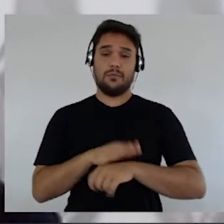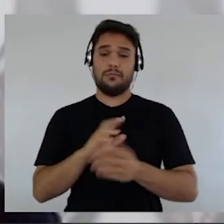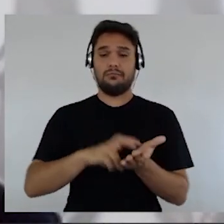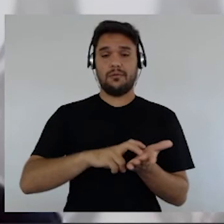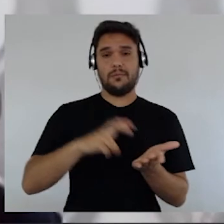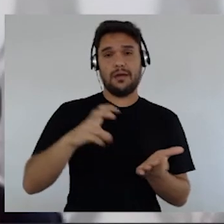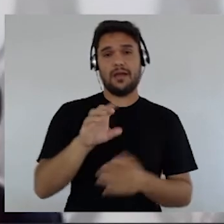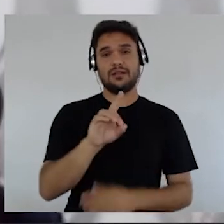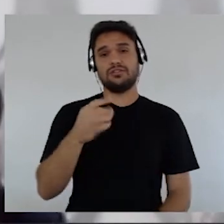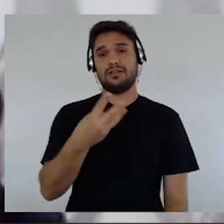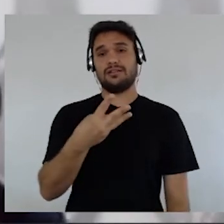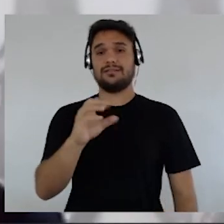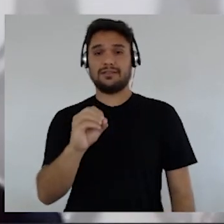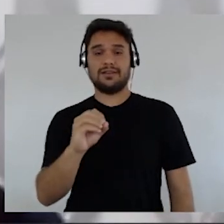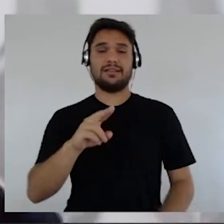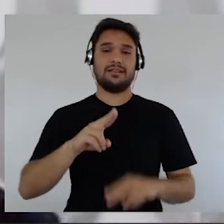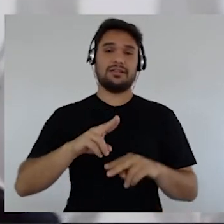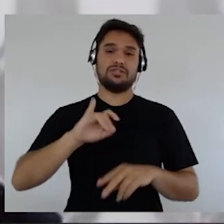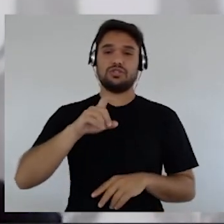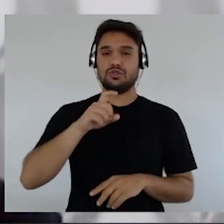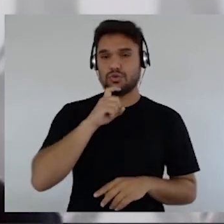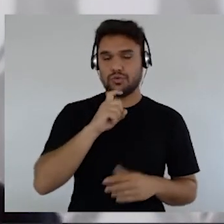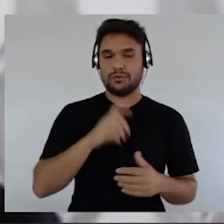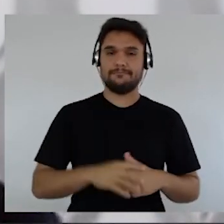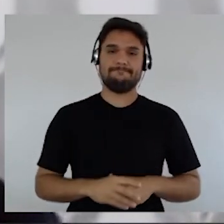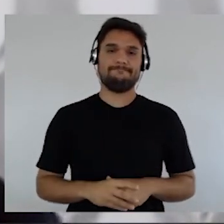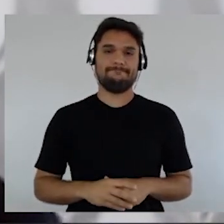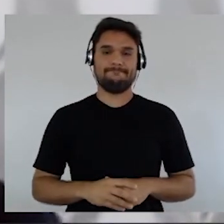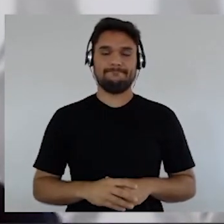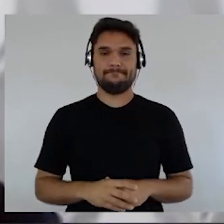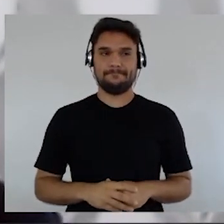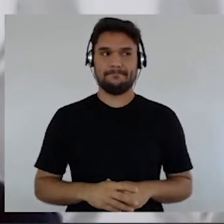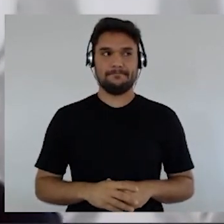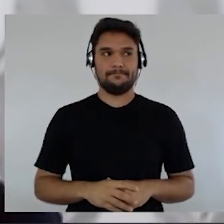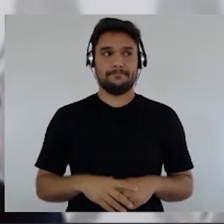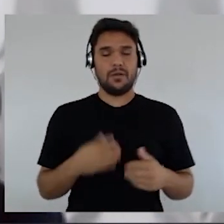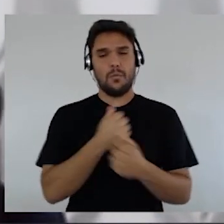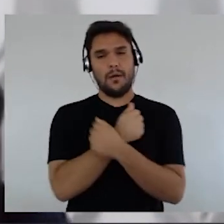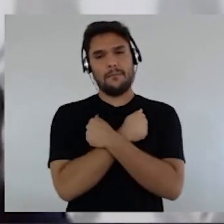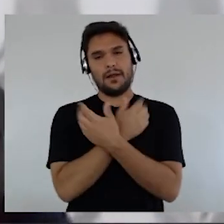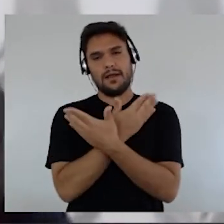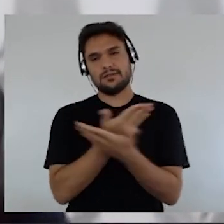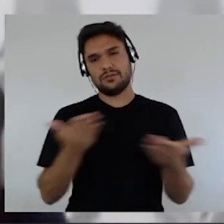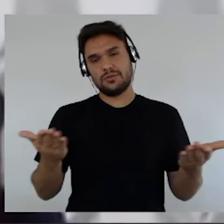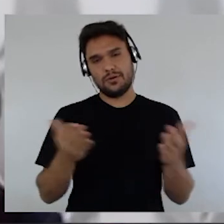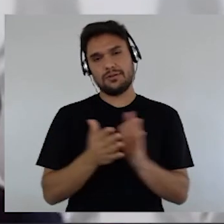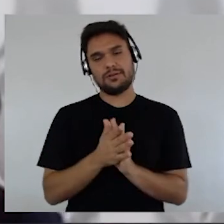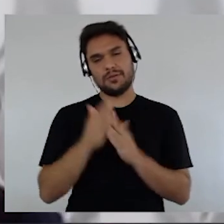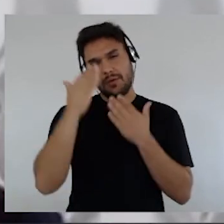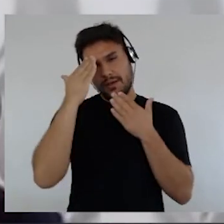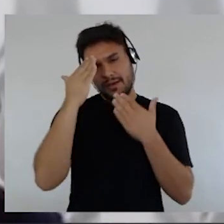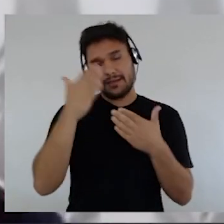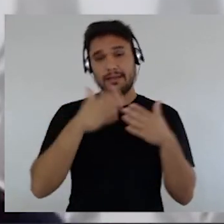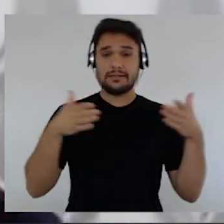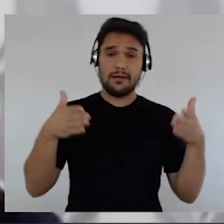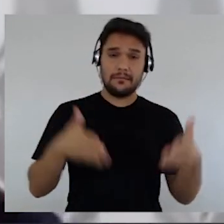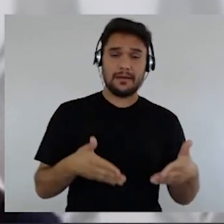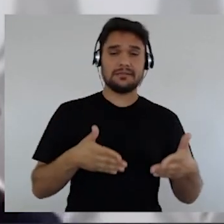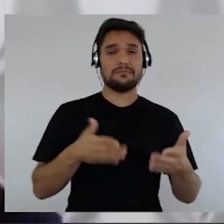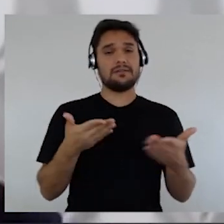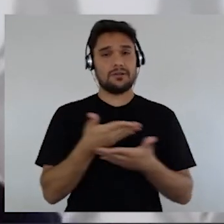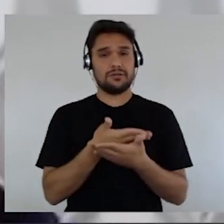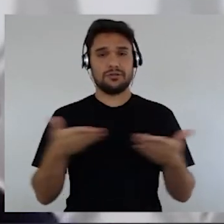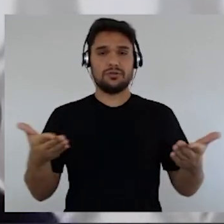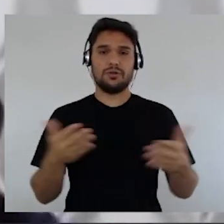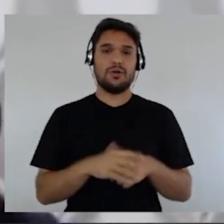manhã do dia 30 de julho. Tá? Então, um grande abraço a todos, eu agradeço a participação de